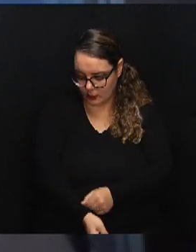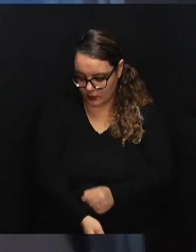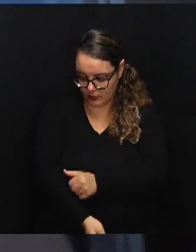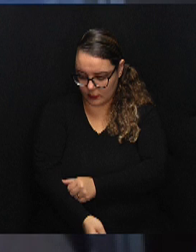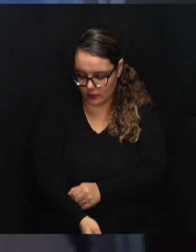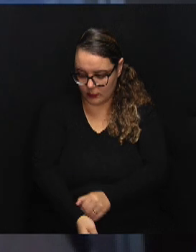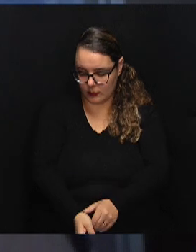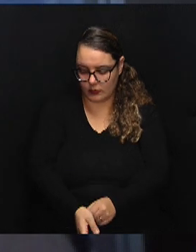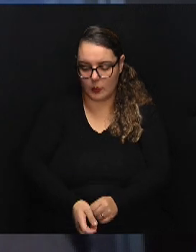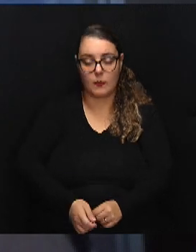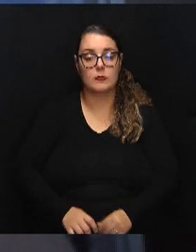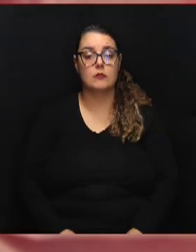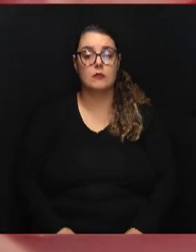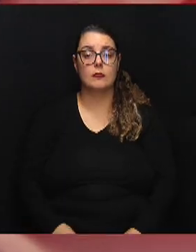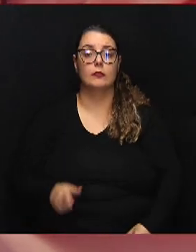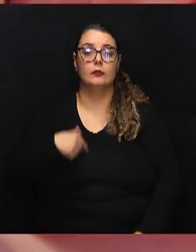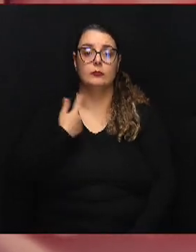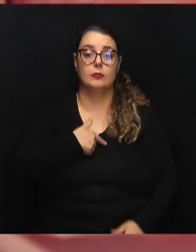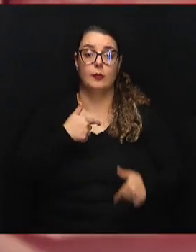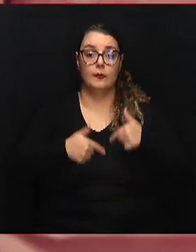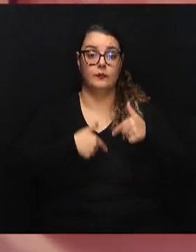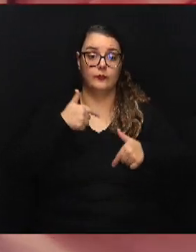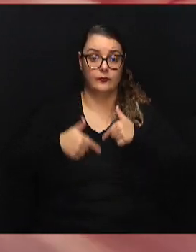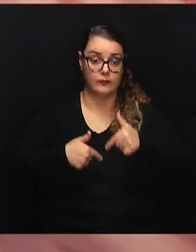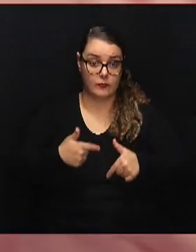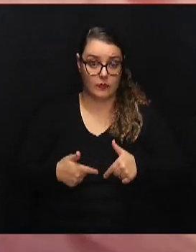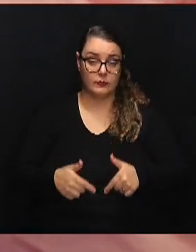dificultado. Então, nós temos trabalhos